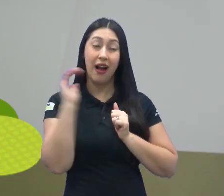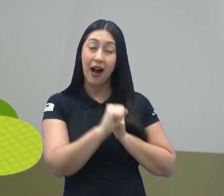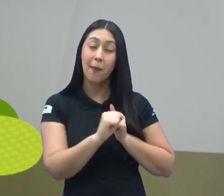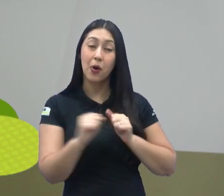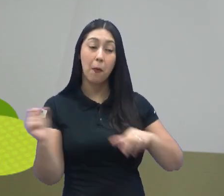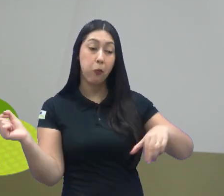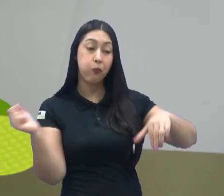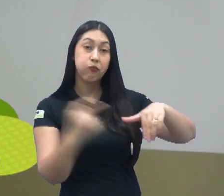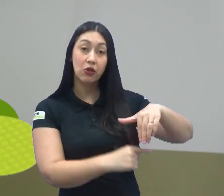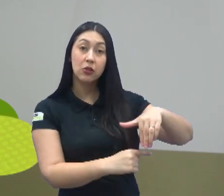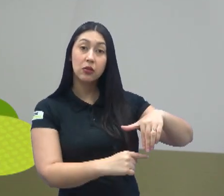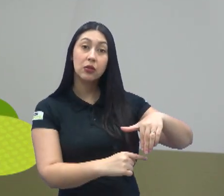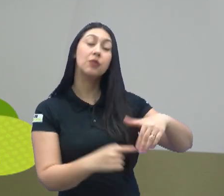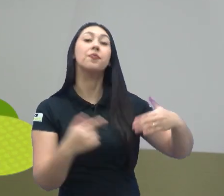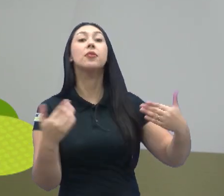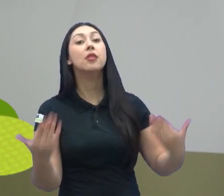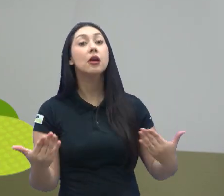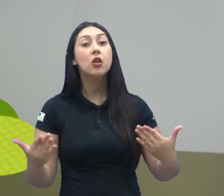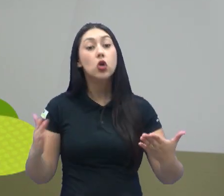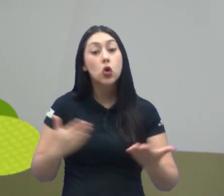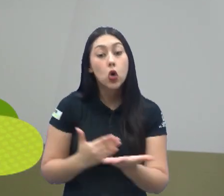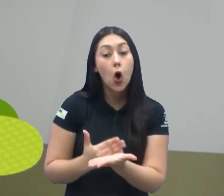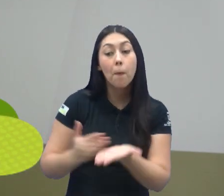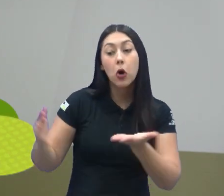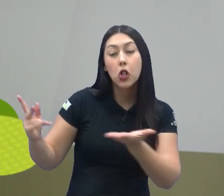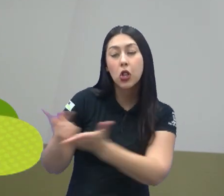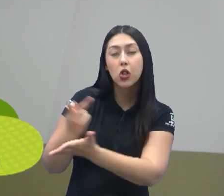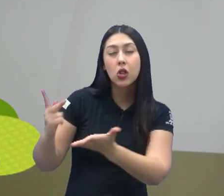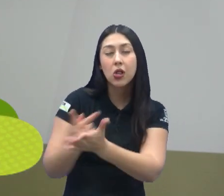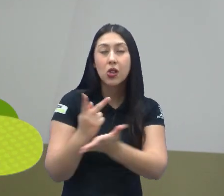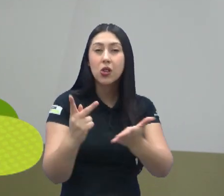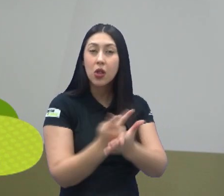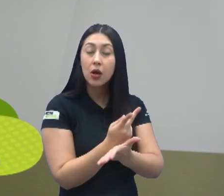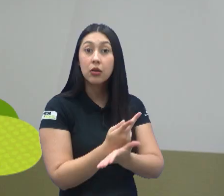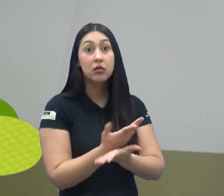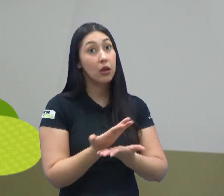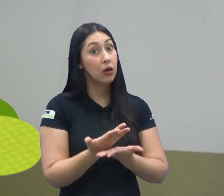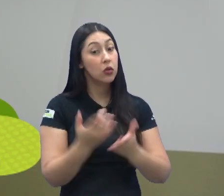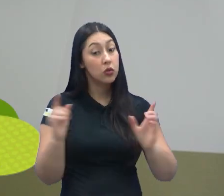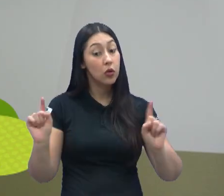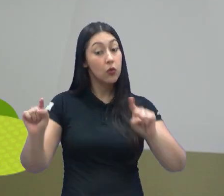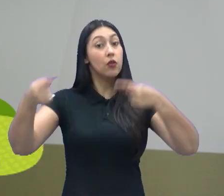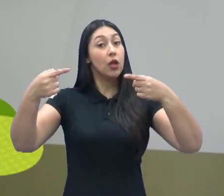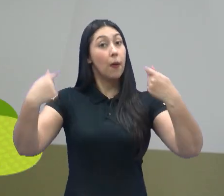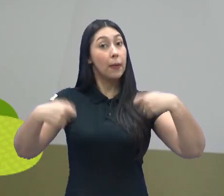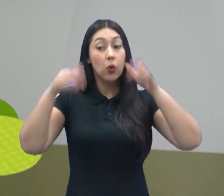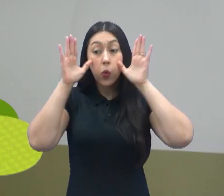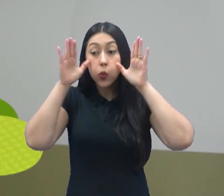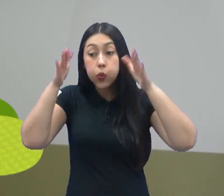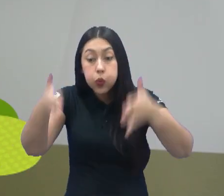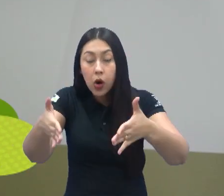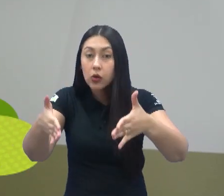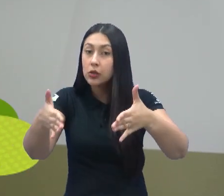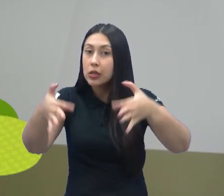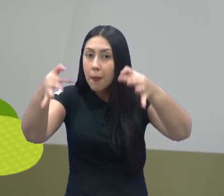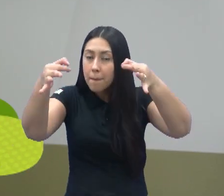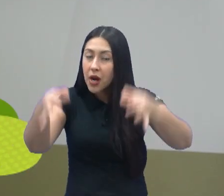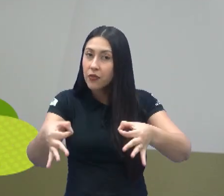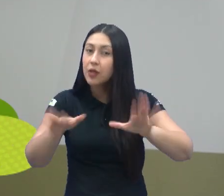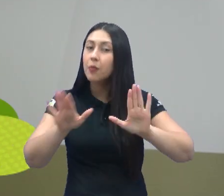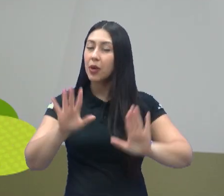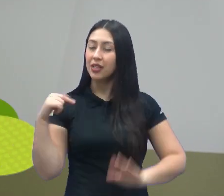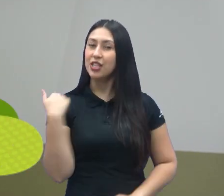jogada ensaiada. Aí os erros começaram a aparecer. Numa final, tem que ser 100% de concentração, mas a gente fica aqui na nossa